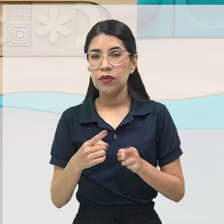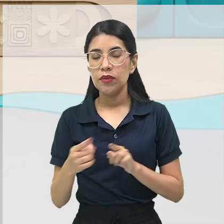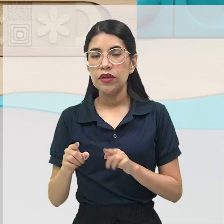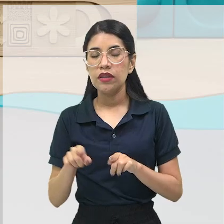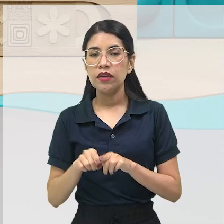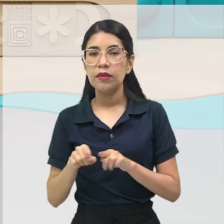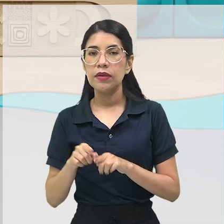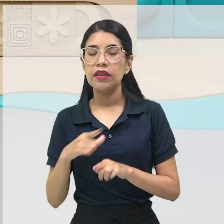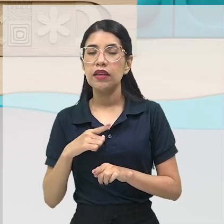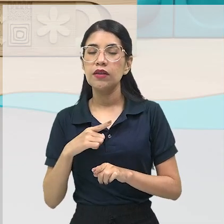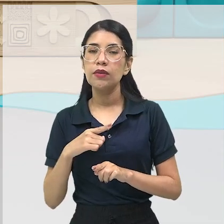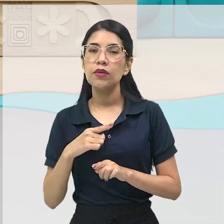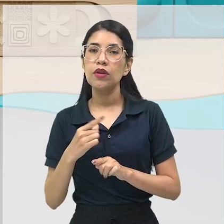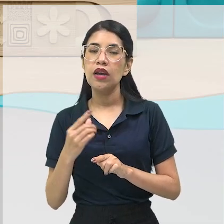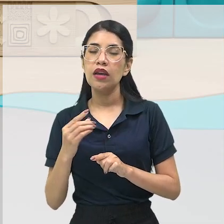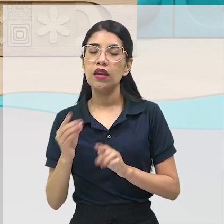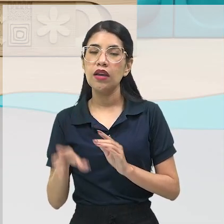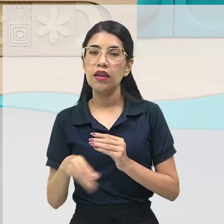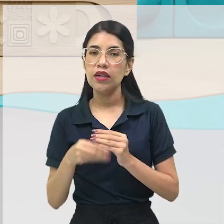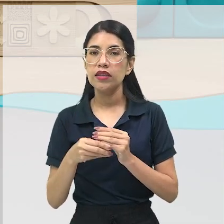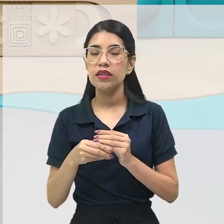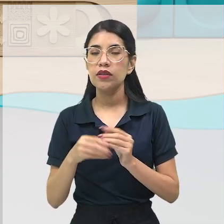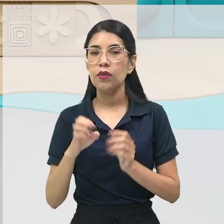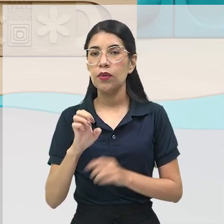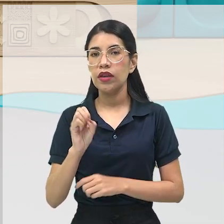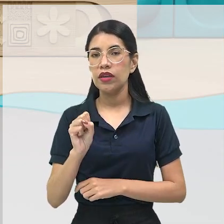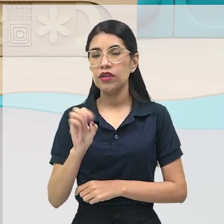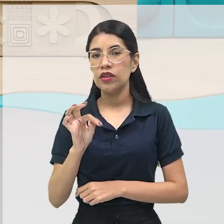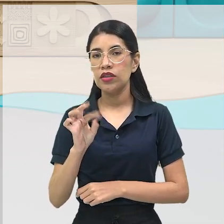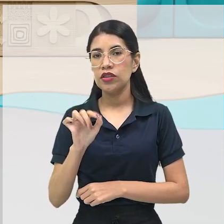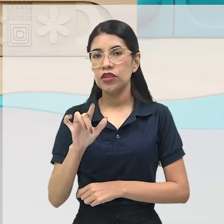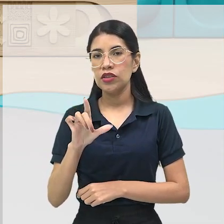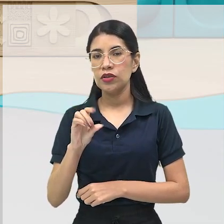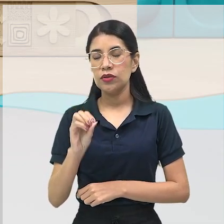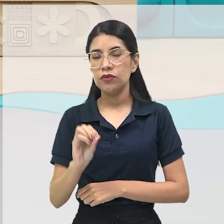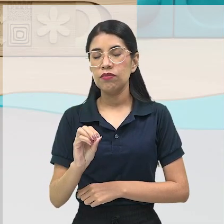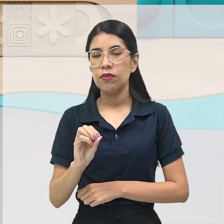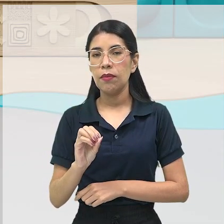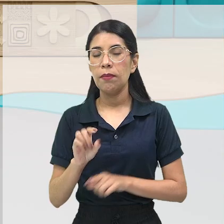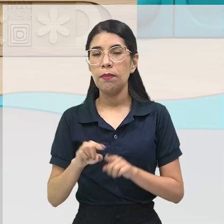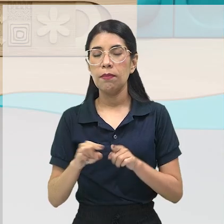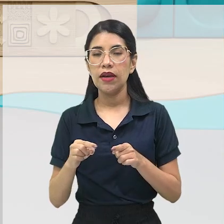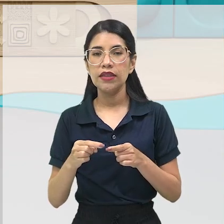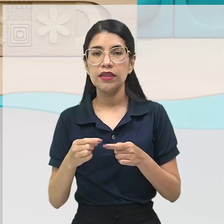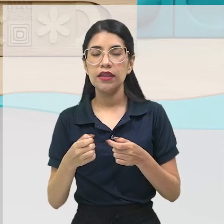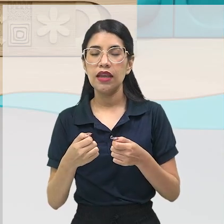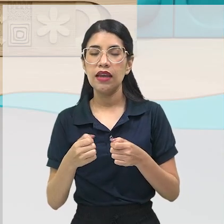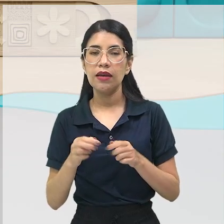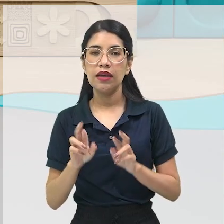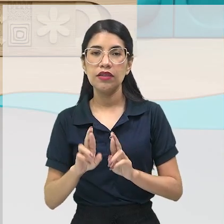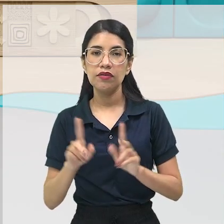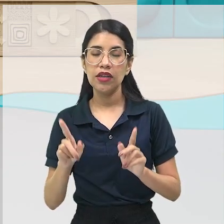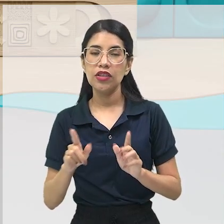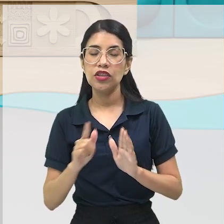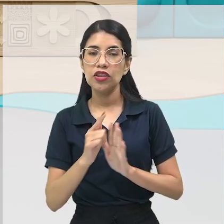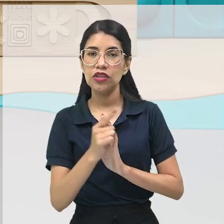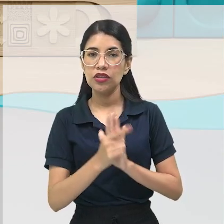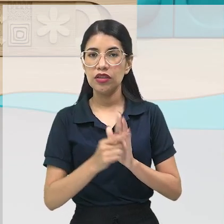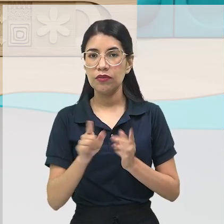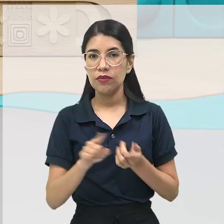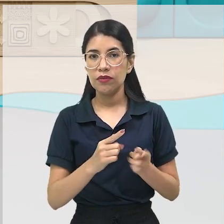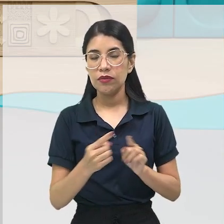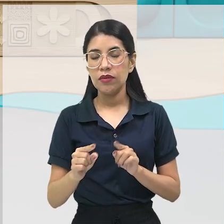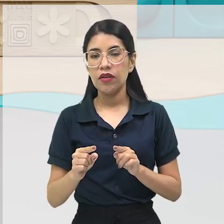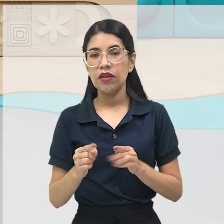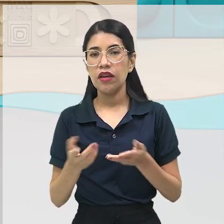o seu estilo. Ora, o estilo, ele não pode ser confundido com o gênero musical. Por isso, nós vamos